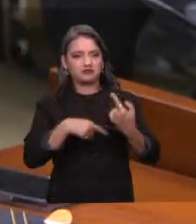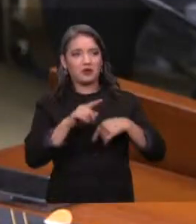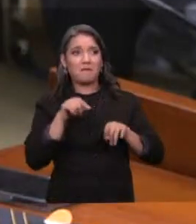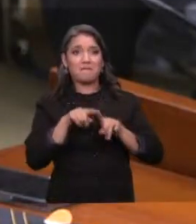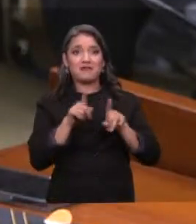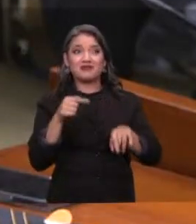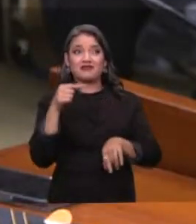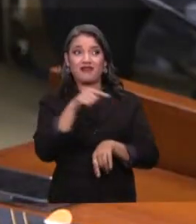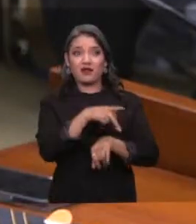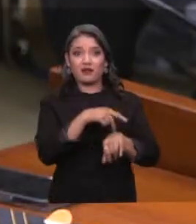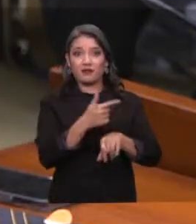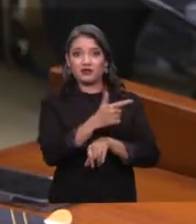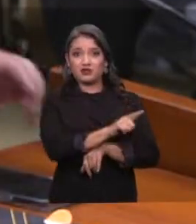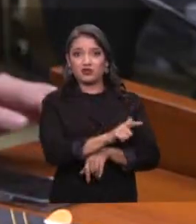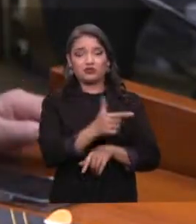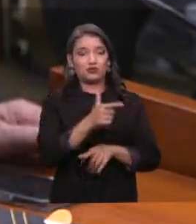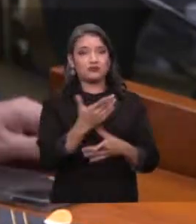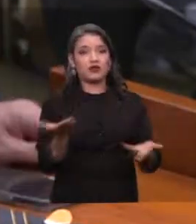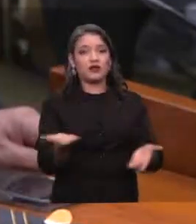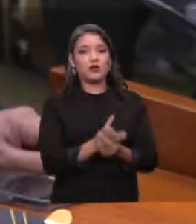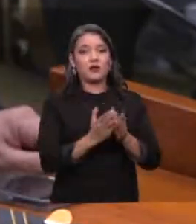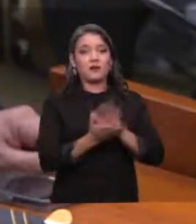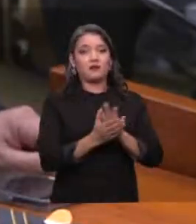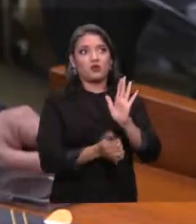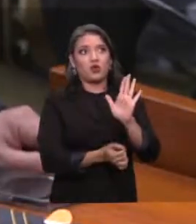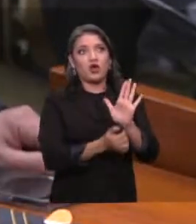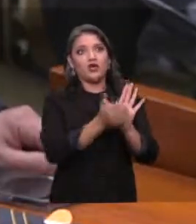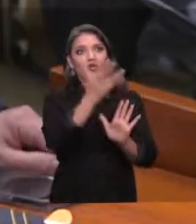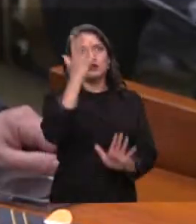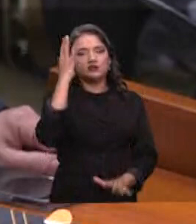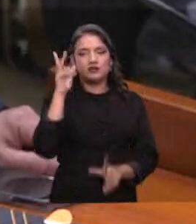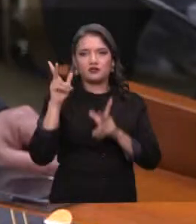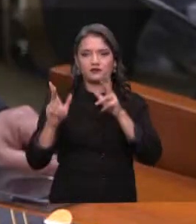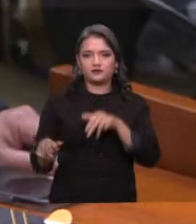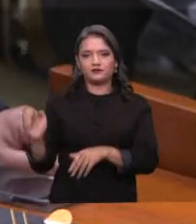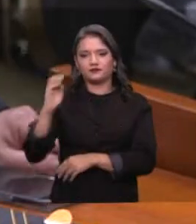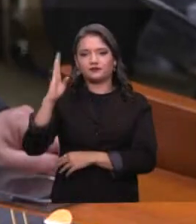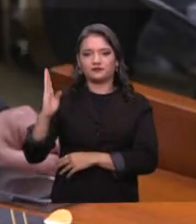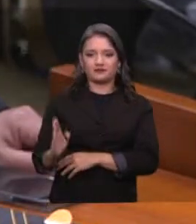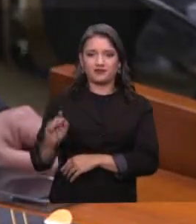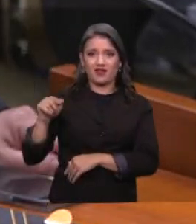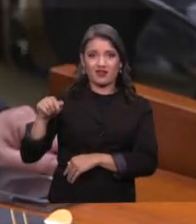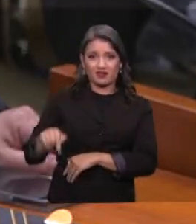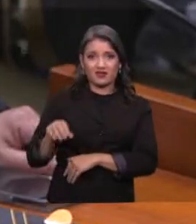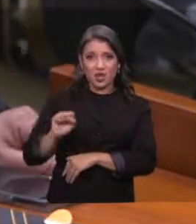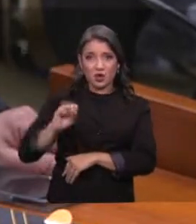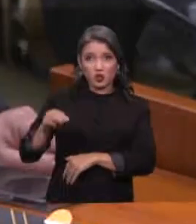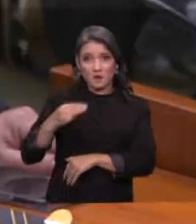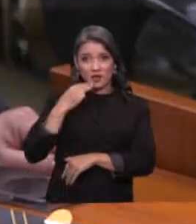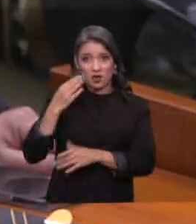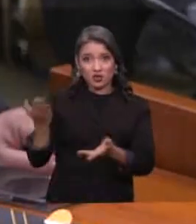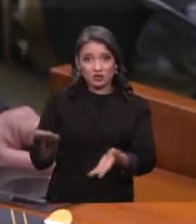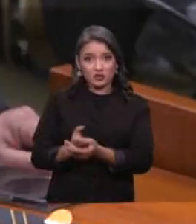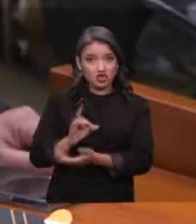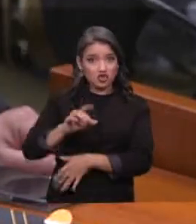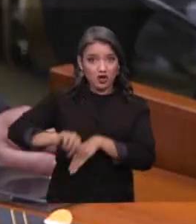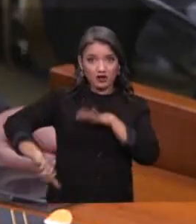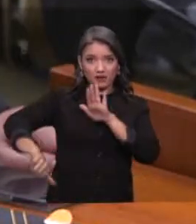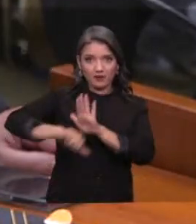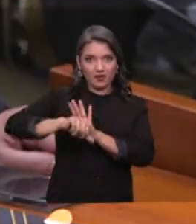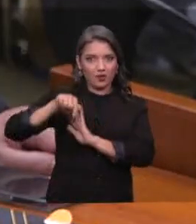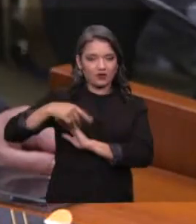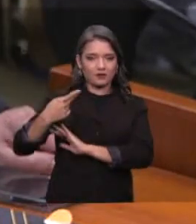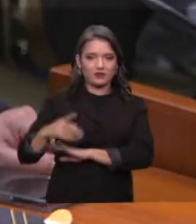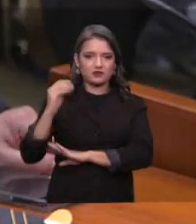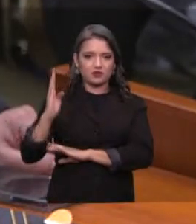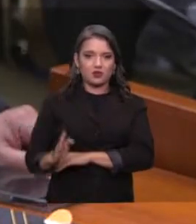nós temos aqui no Brasil. Mais de 8 milhões de processos apenas criminais. E nem tudo que funciona